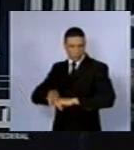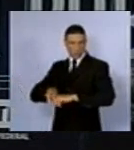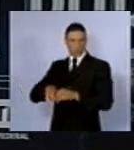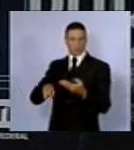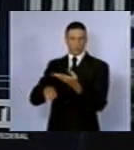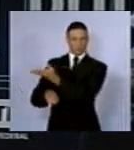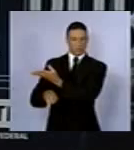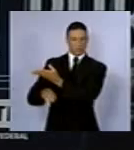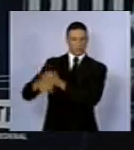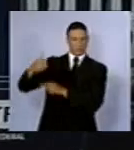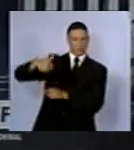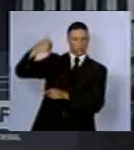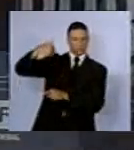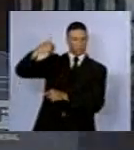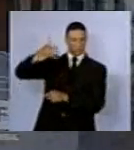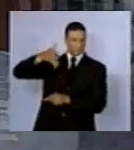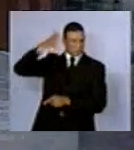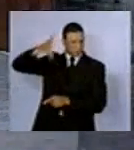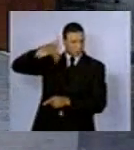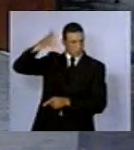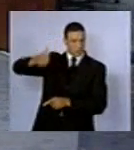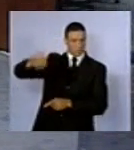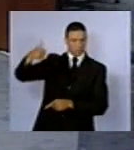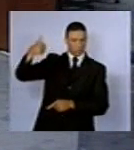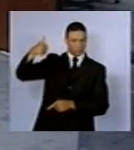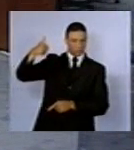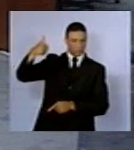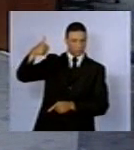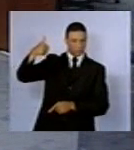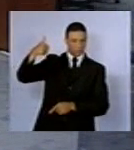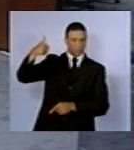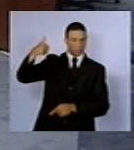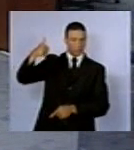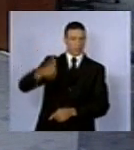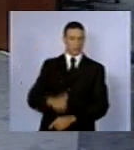ao primeiro expositor.